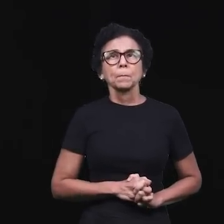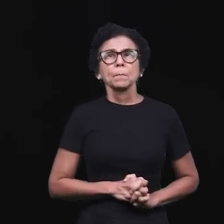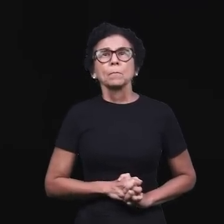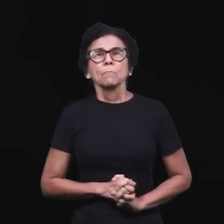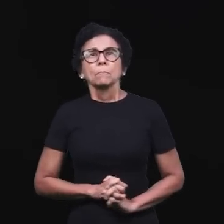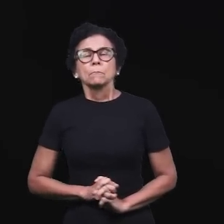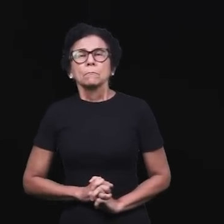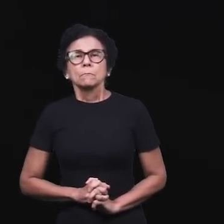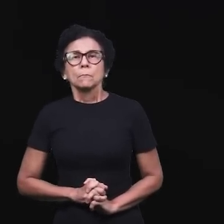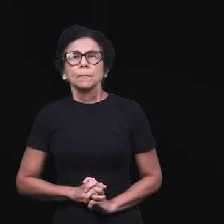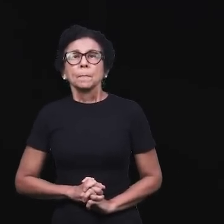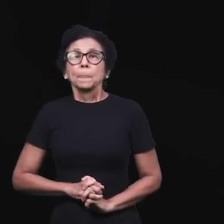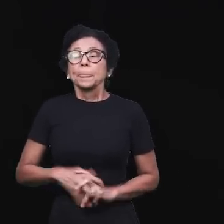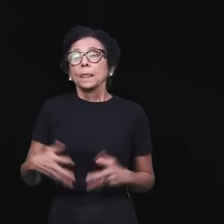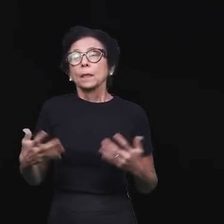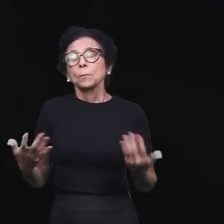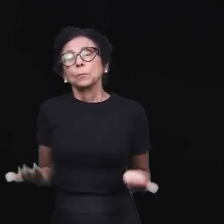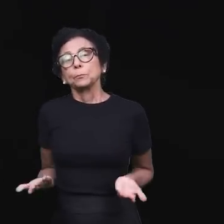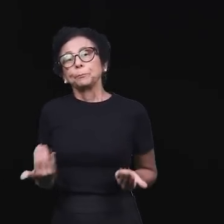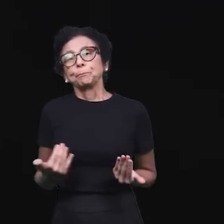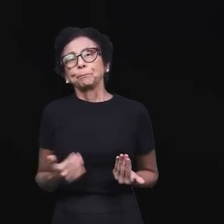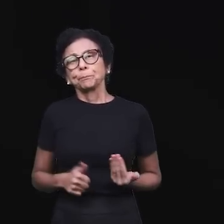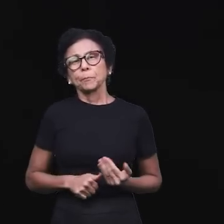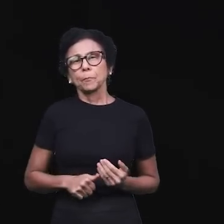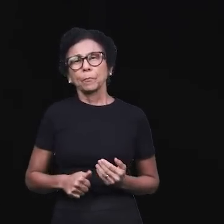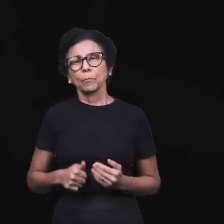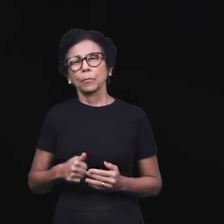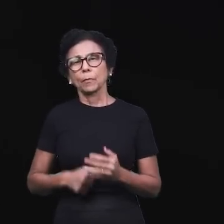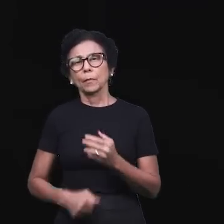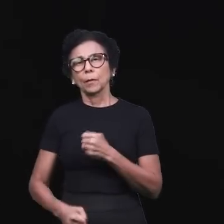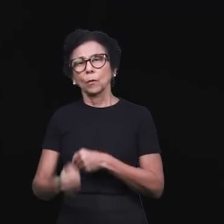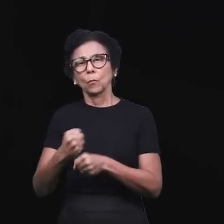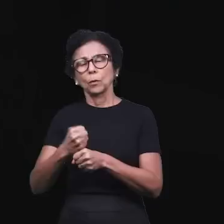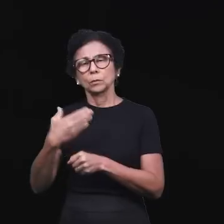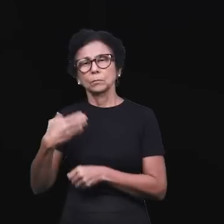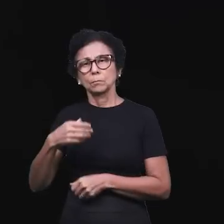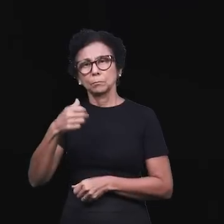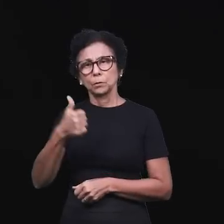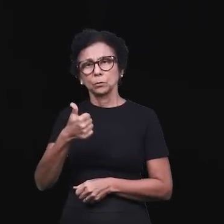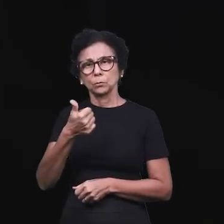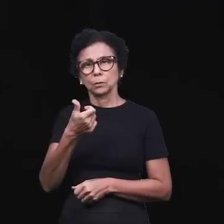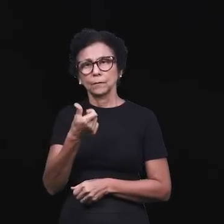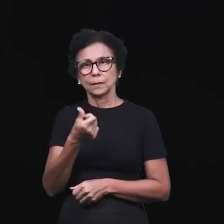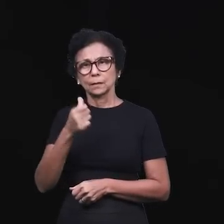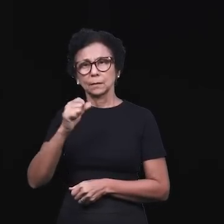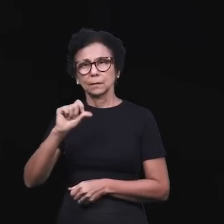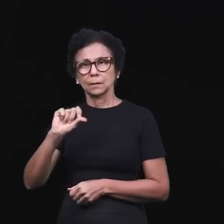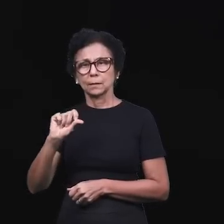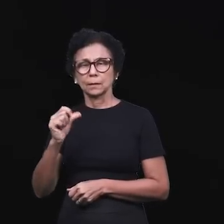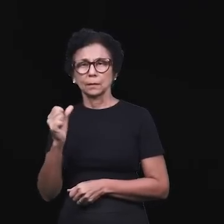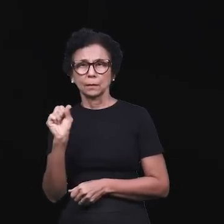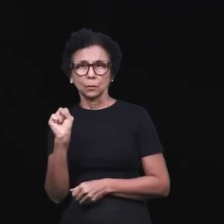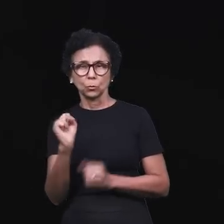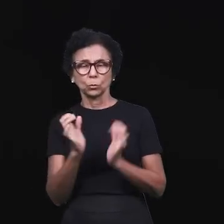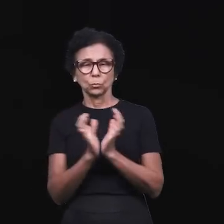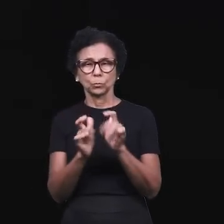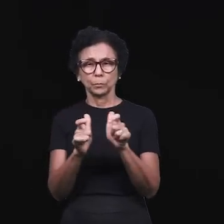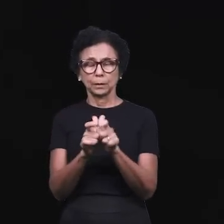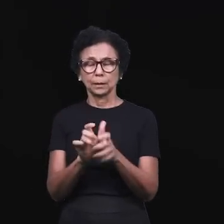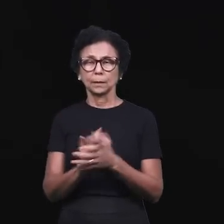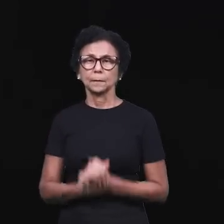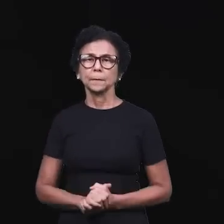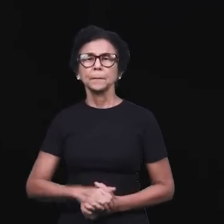A igreja começa em 1968, um grupo pequeno. Em 1973,